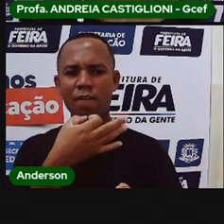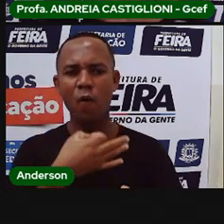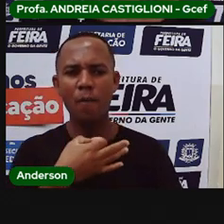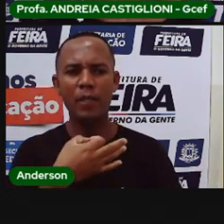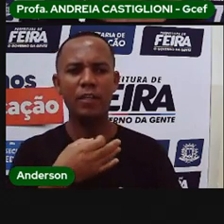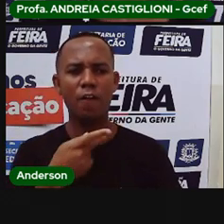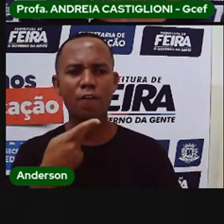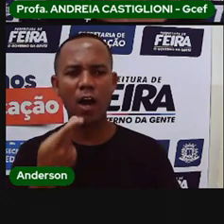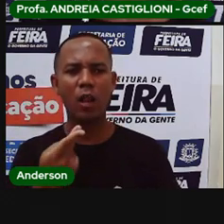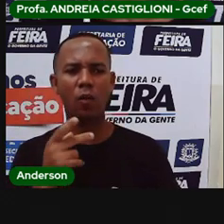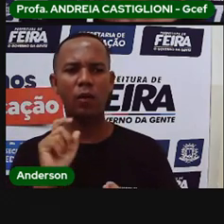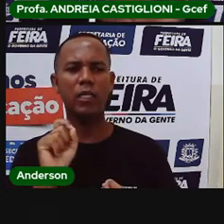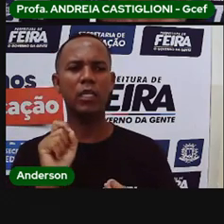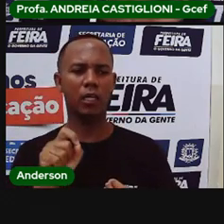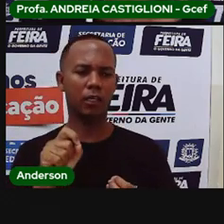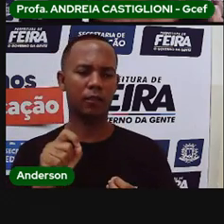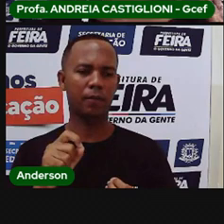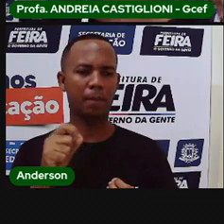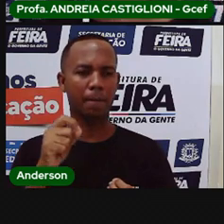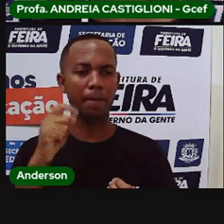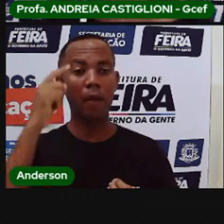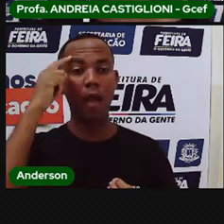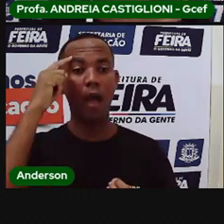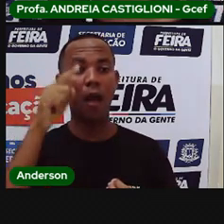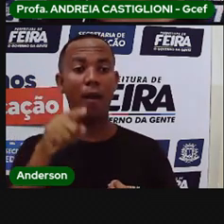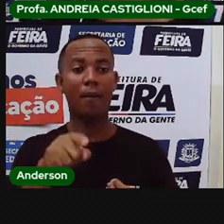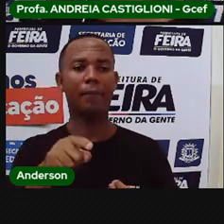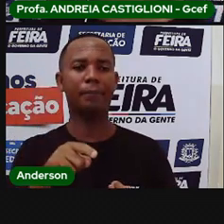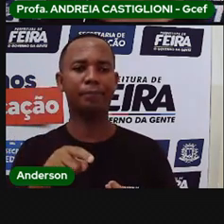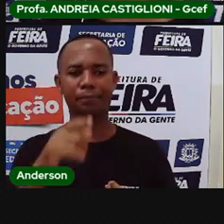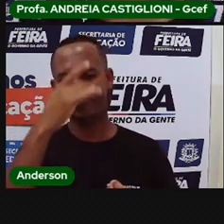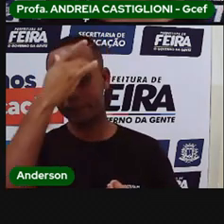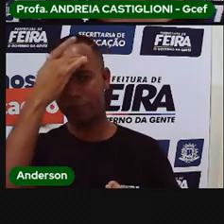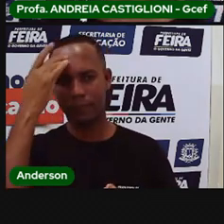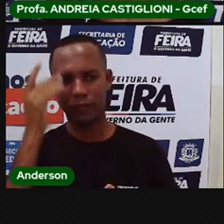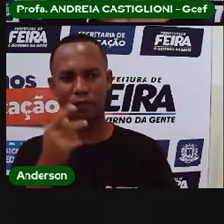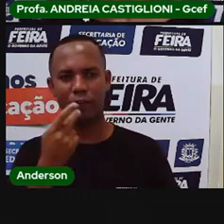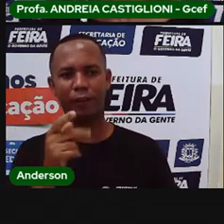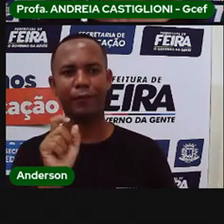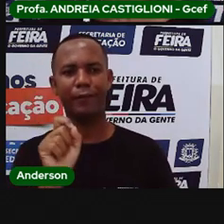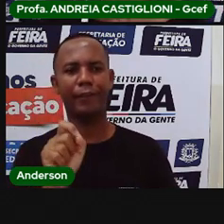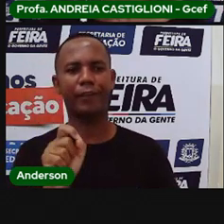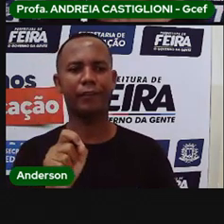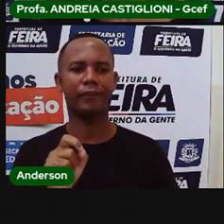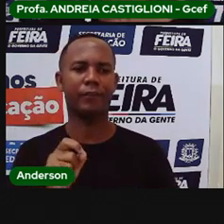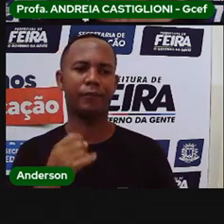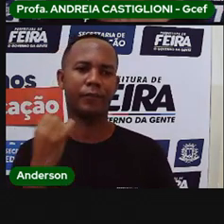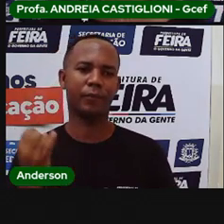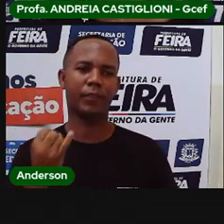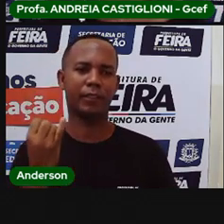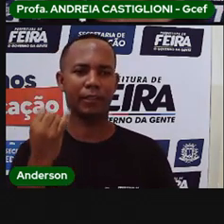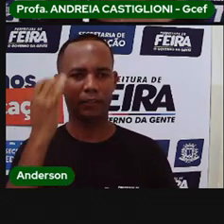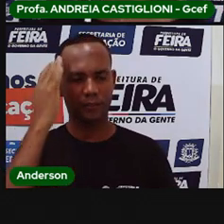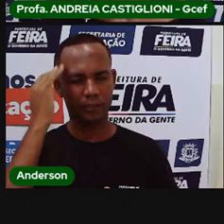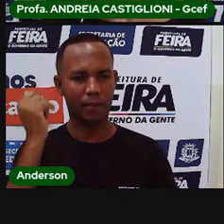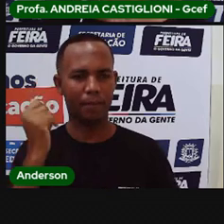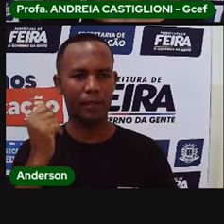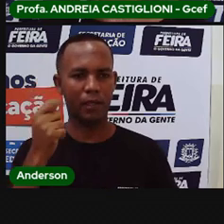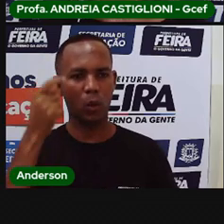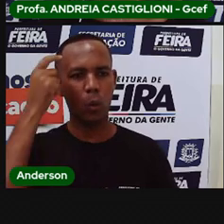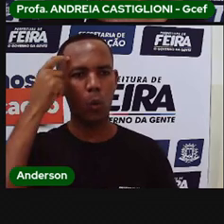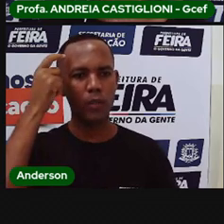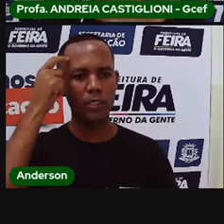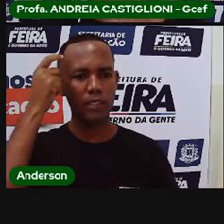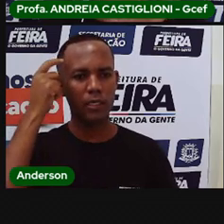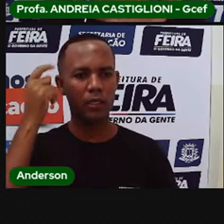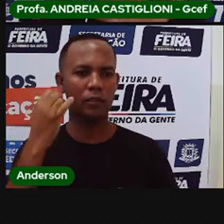eu, não fui você, foi a tal pessoa. Então, coloca lá a fonte de quem falou, né? Isso é uma autoria consciente. E